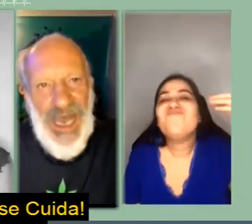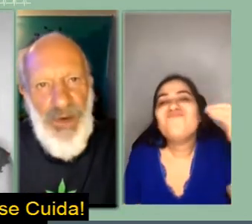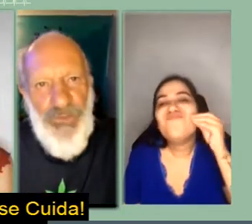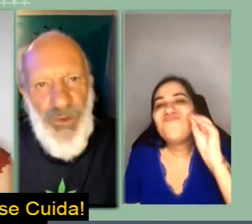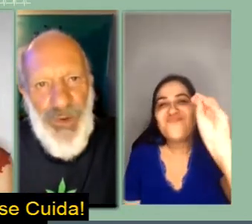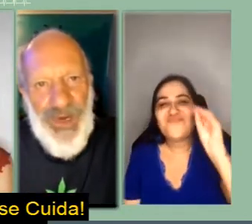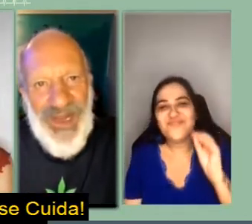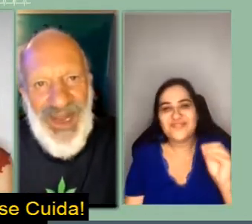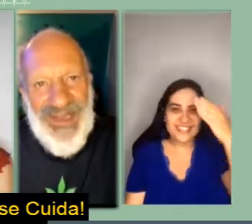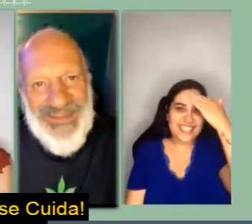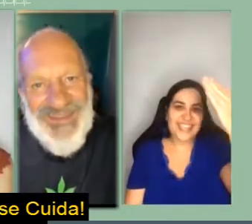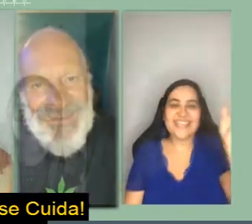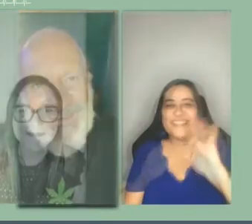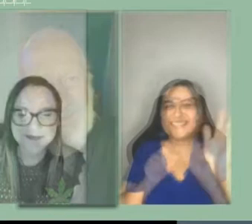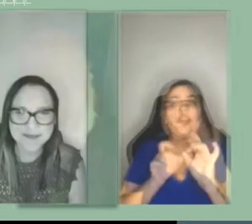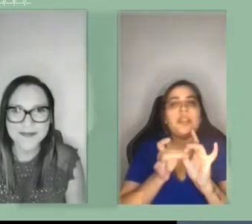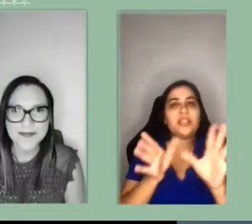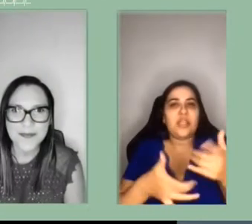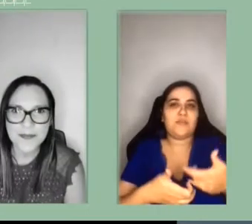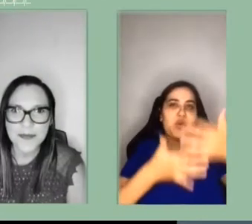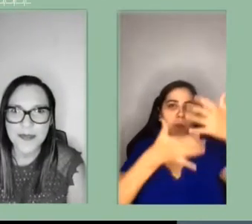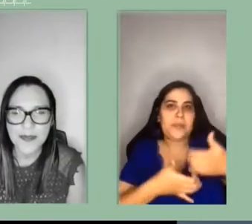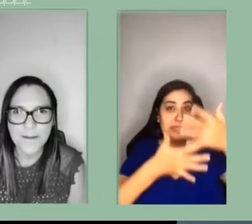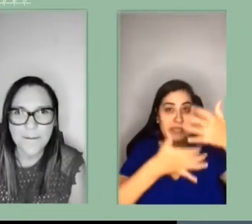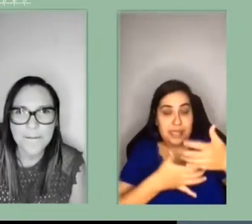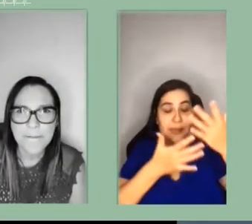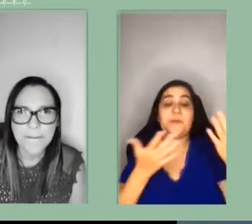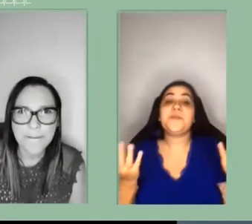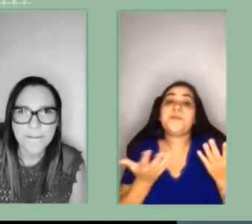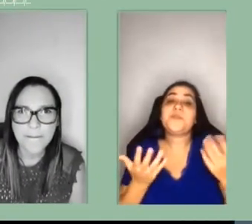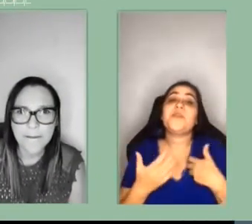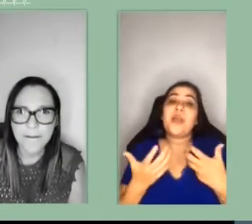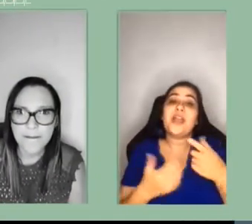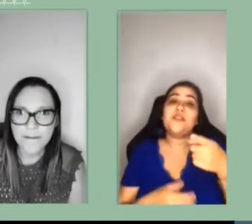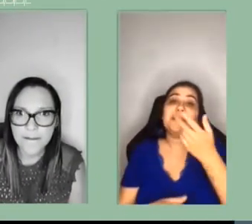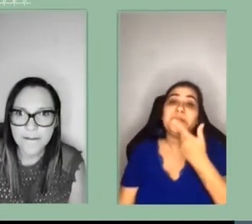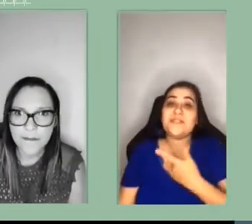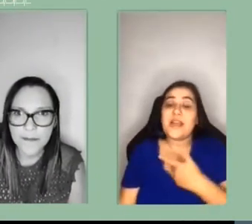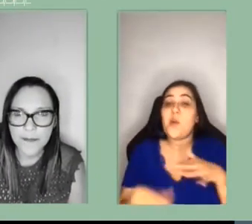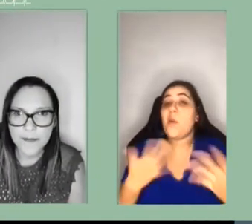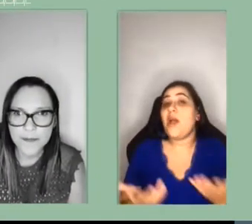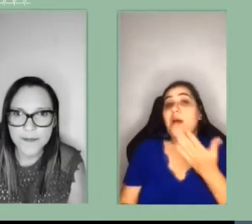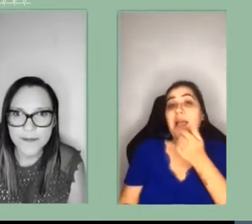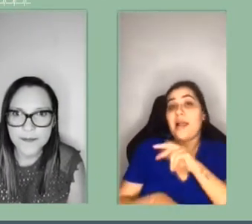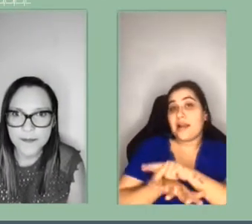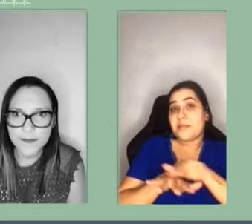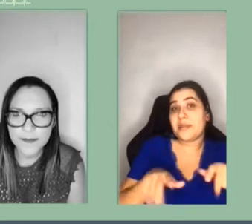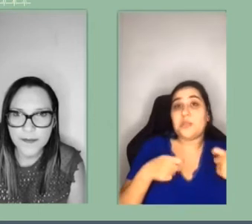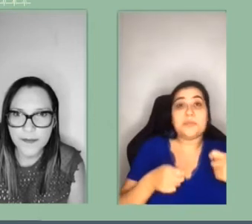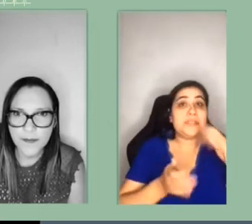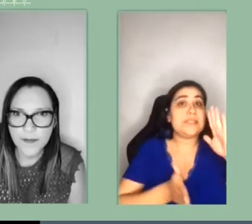Beijo. Tchau, te fui. cuida. Obrigado. Tchau. E aí eu quero que tu me diga, então, quais são os alimentos que a gente deve retirar